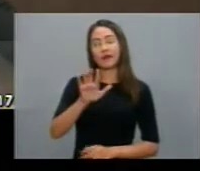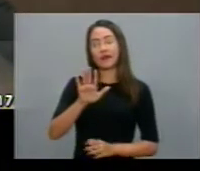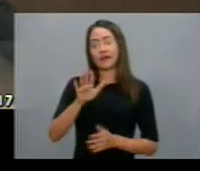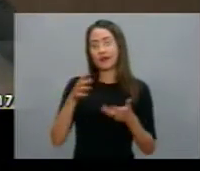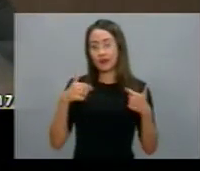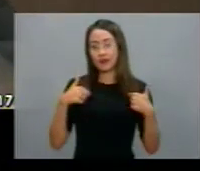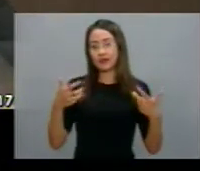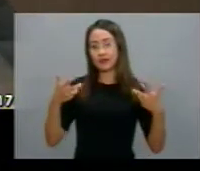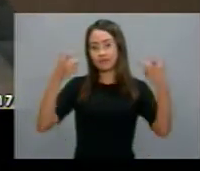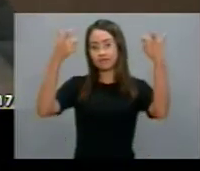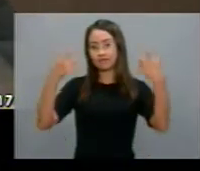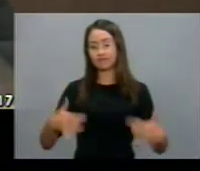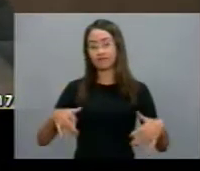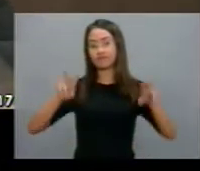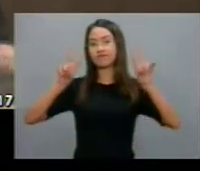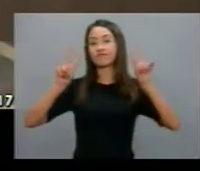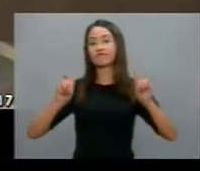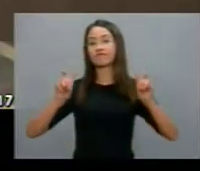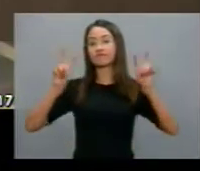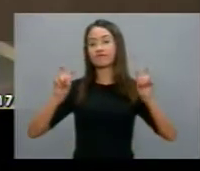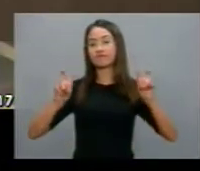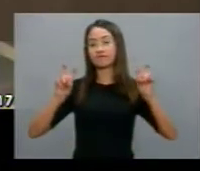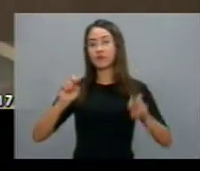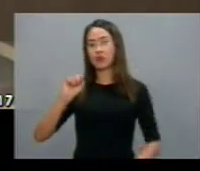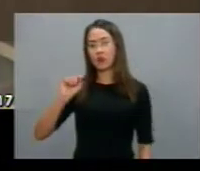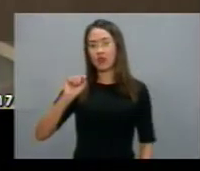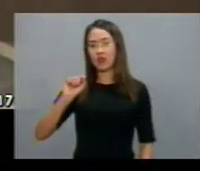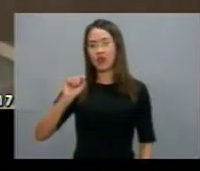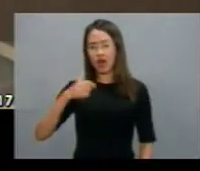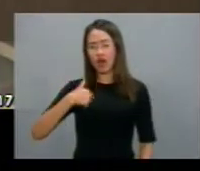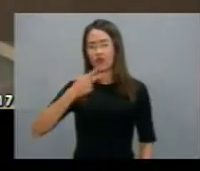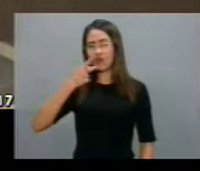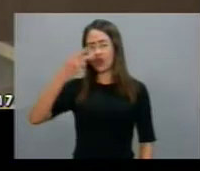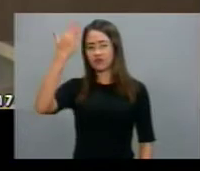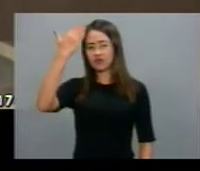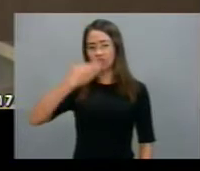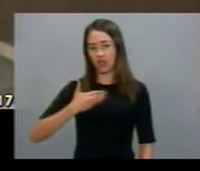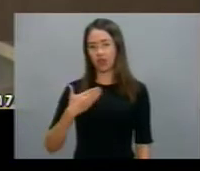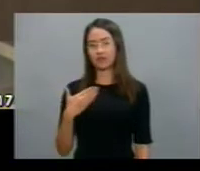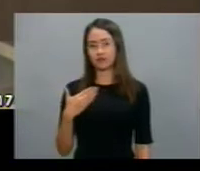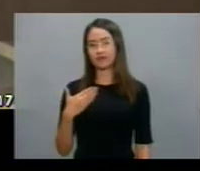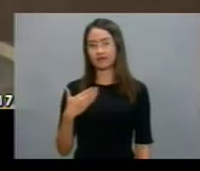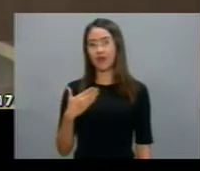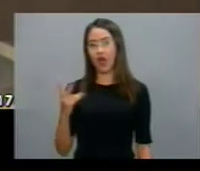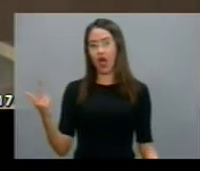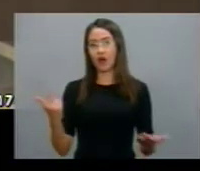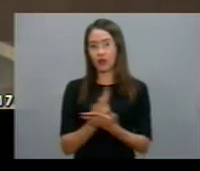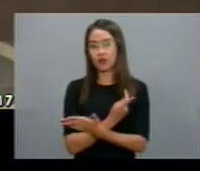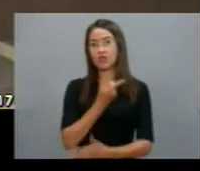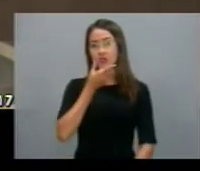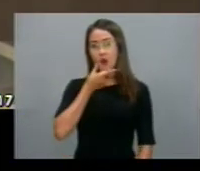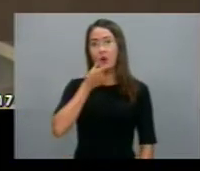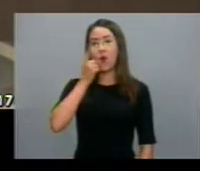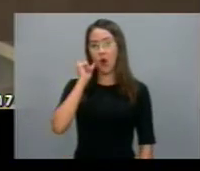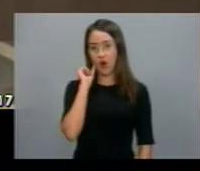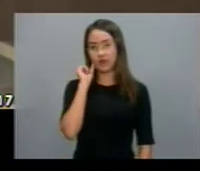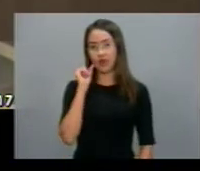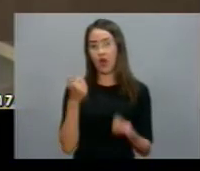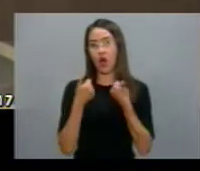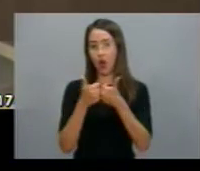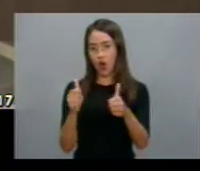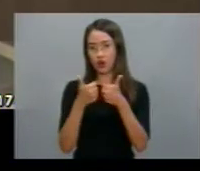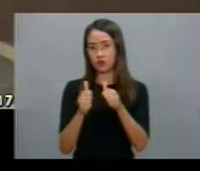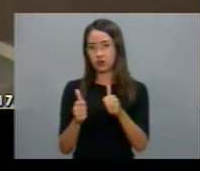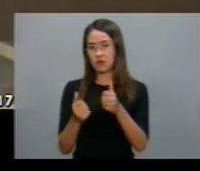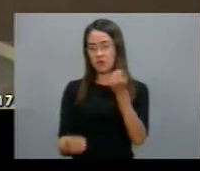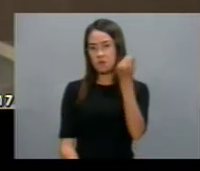refletir de forma muito sóbria e serena sobre a série de ataques ao transporte